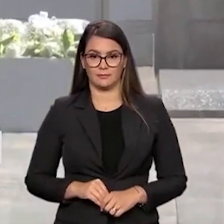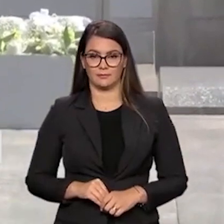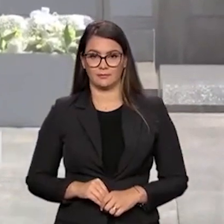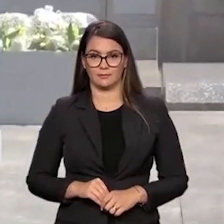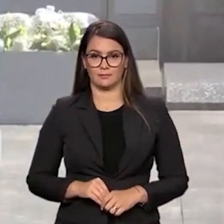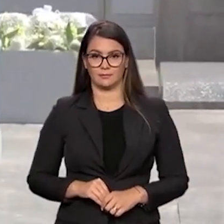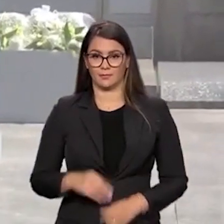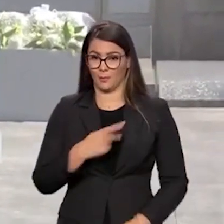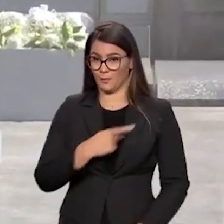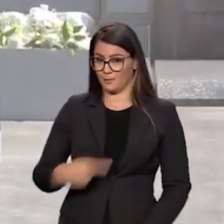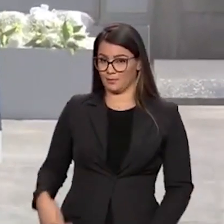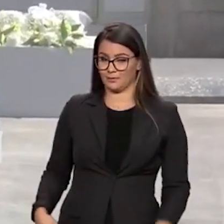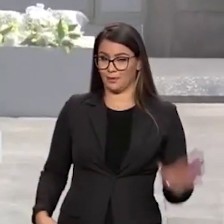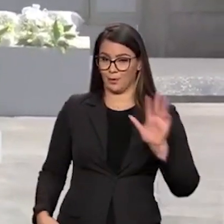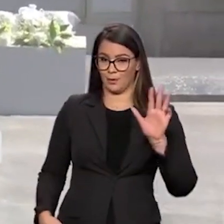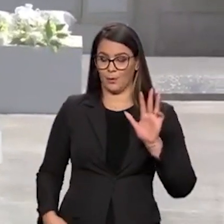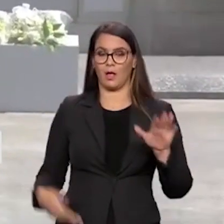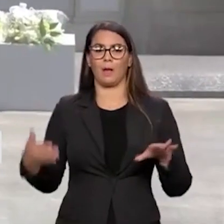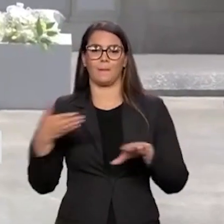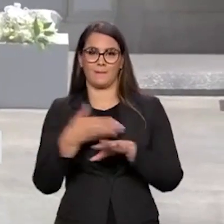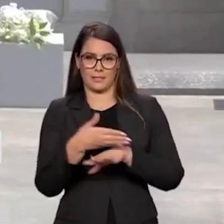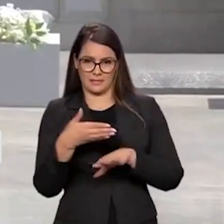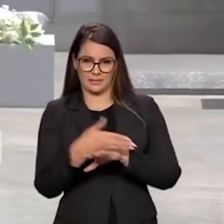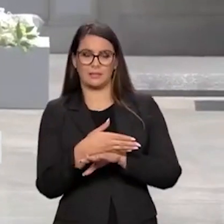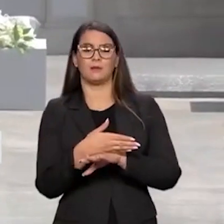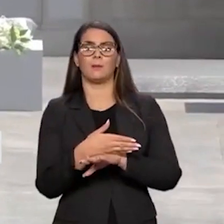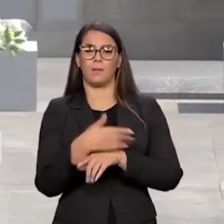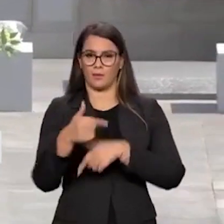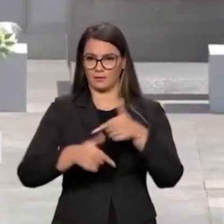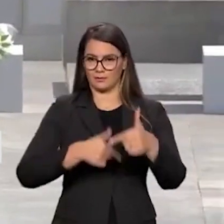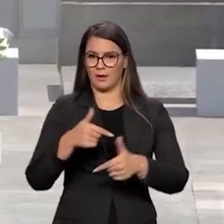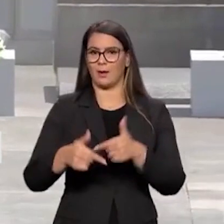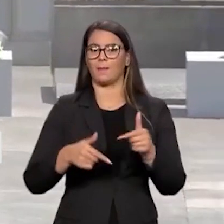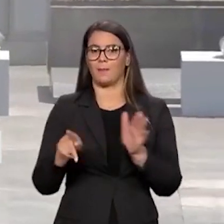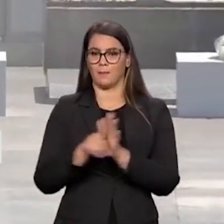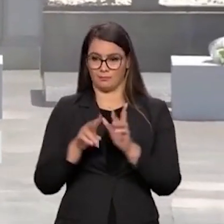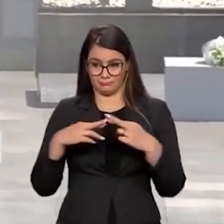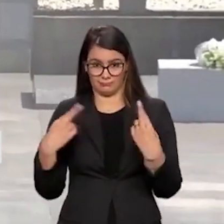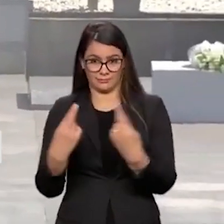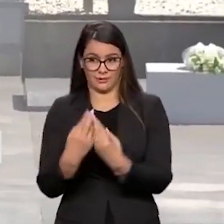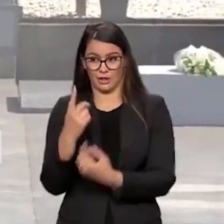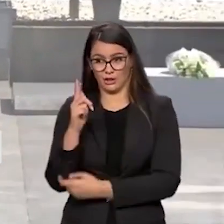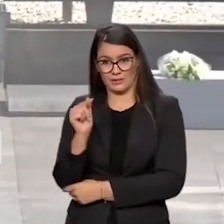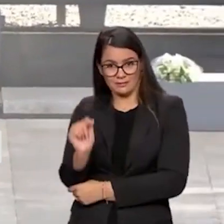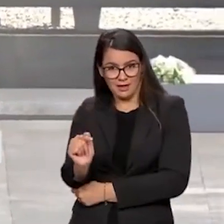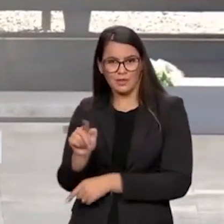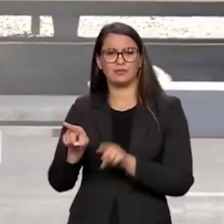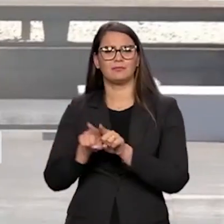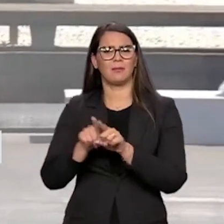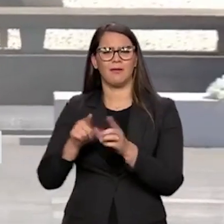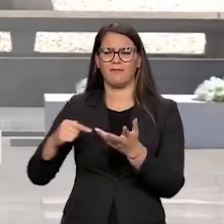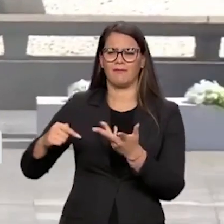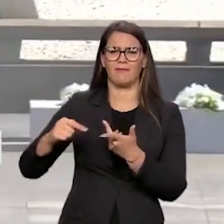O presidente Lula, além de participar das atividades aí da cúpula do G7, também teve uma série de